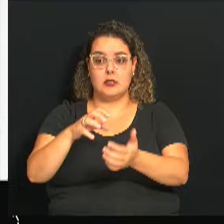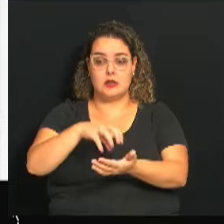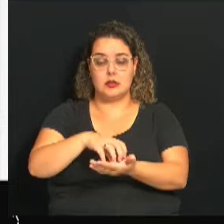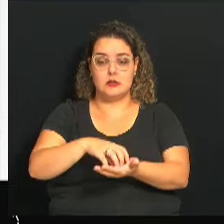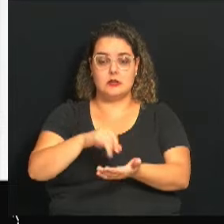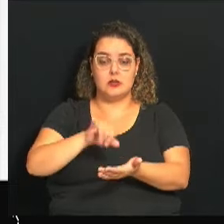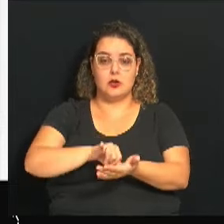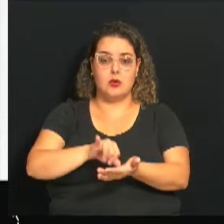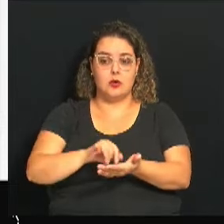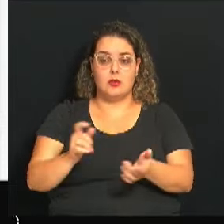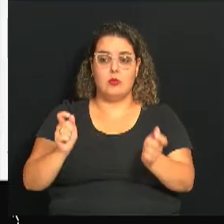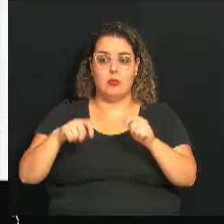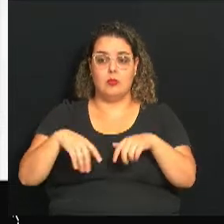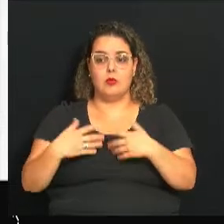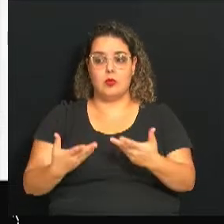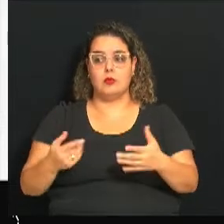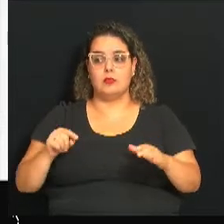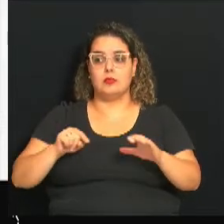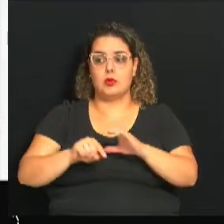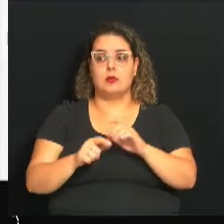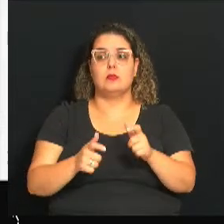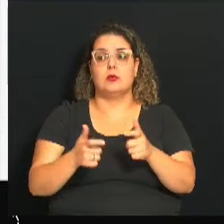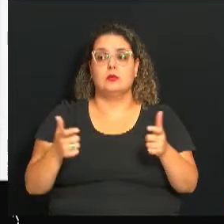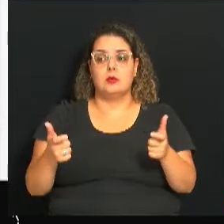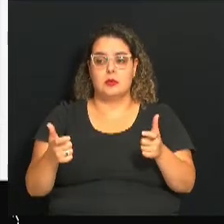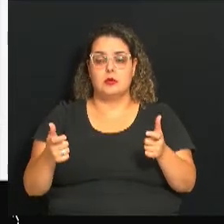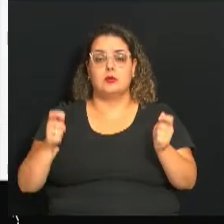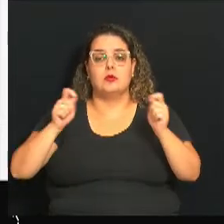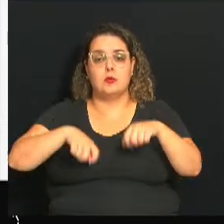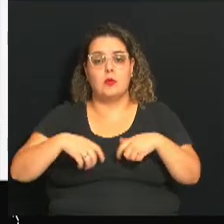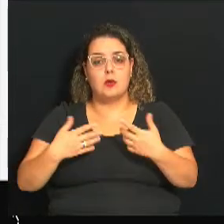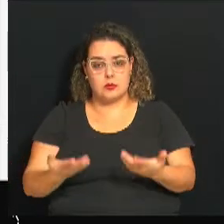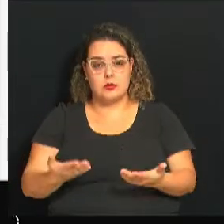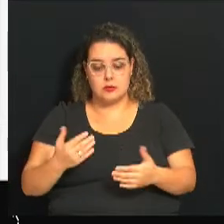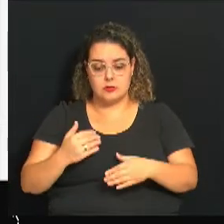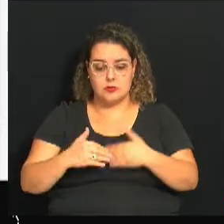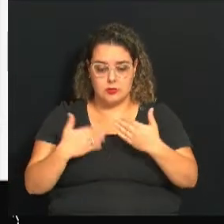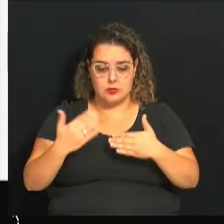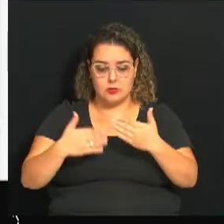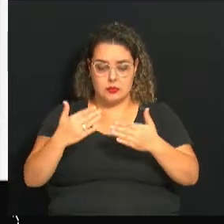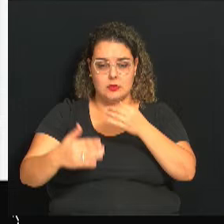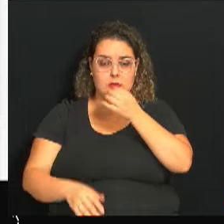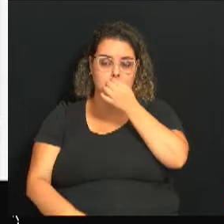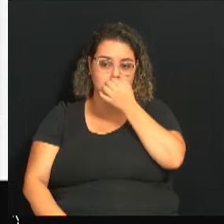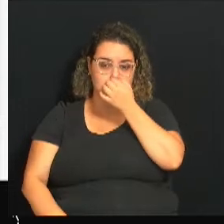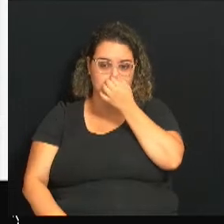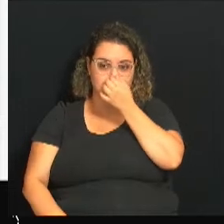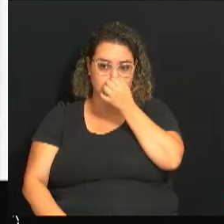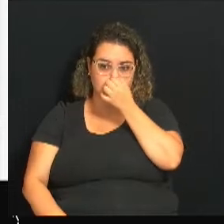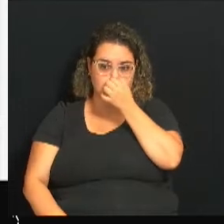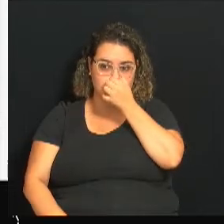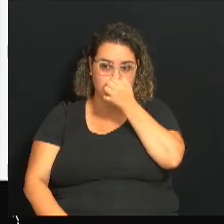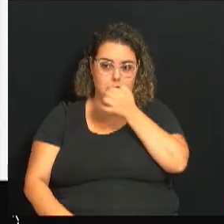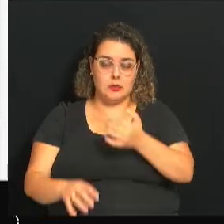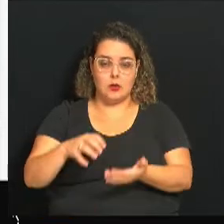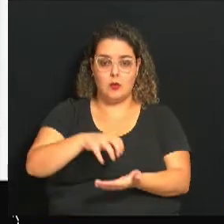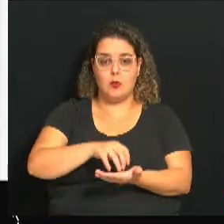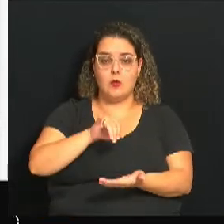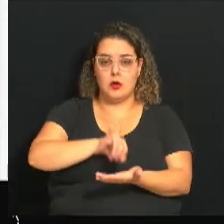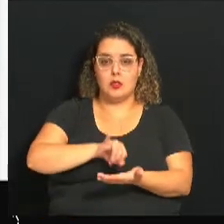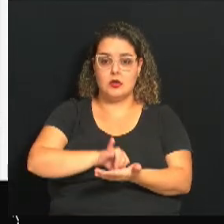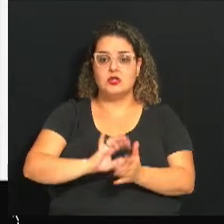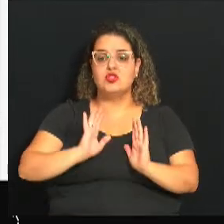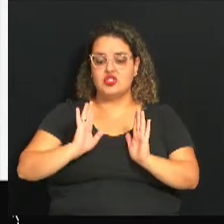com um possível adensamento um pouco maior na questão do potencial construtivo. É importante ressaltar que o centro já tem potencial